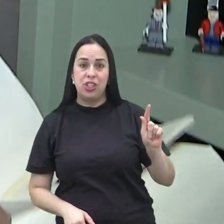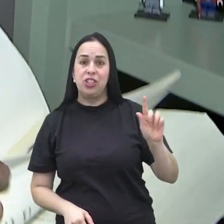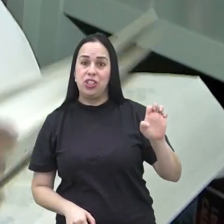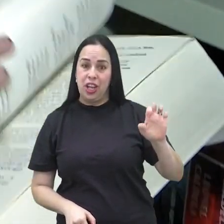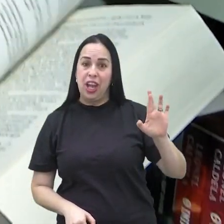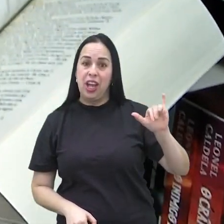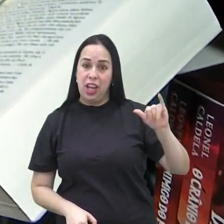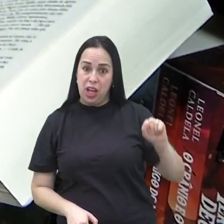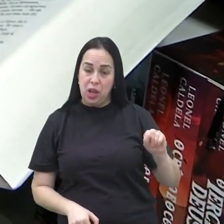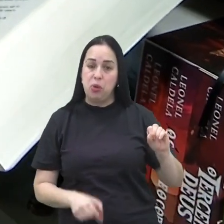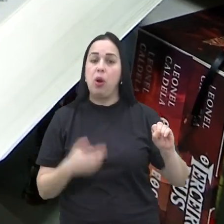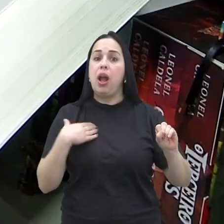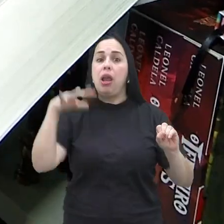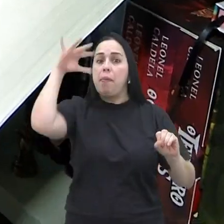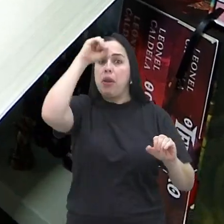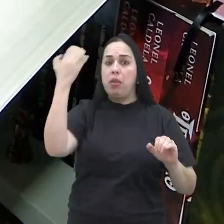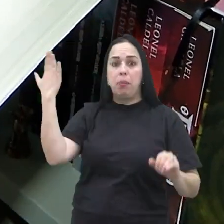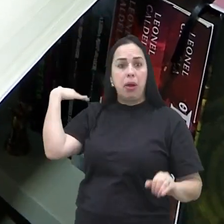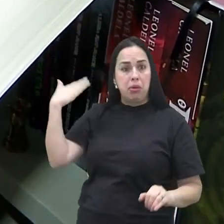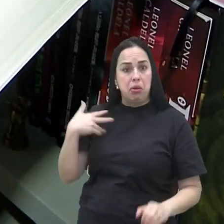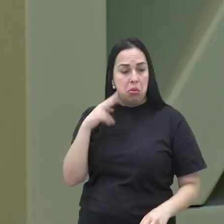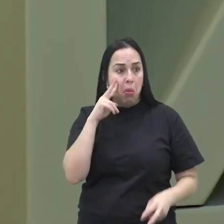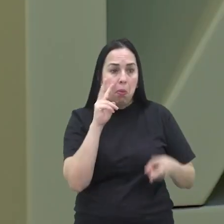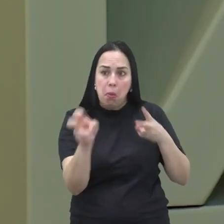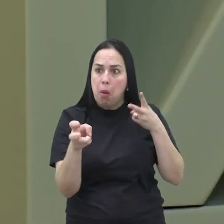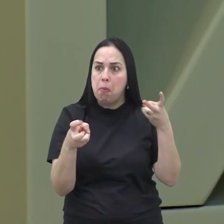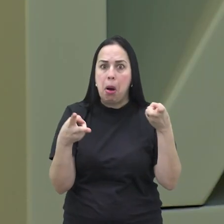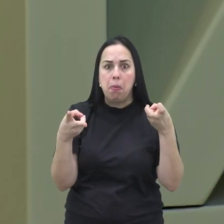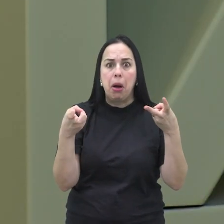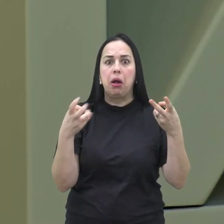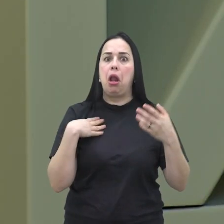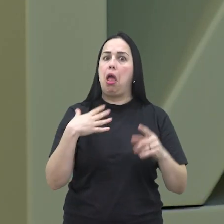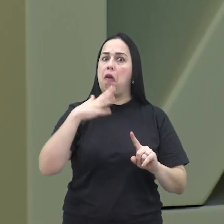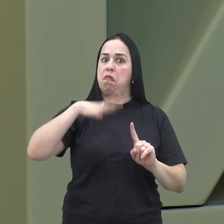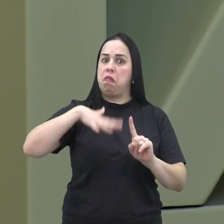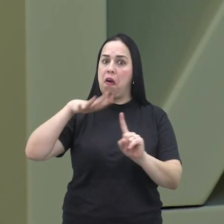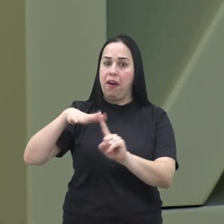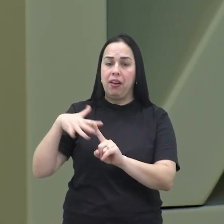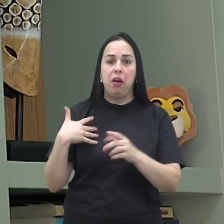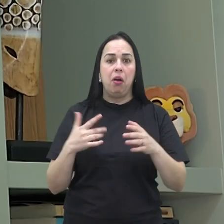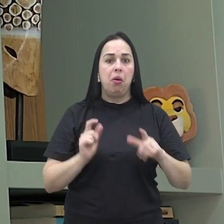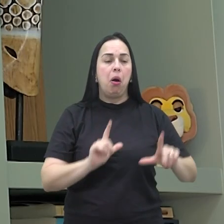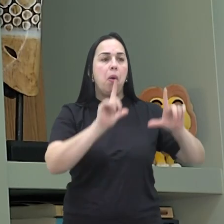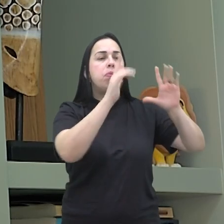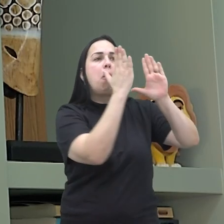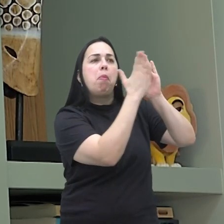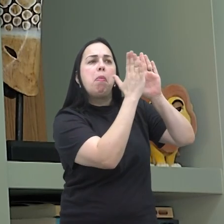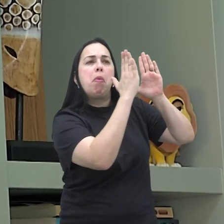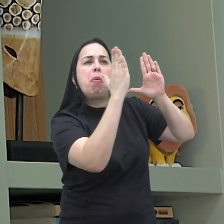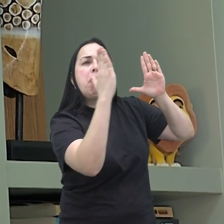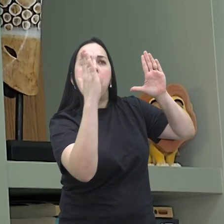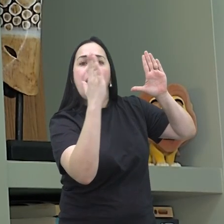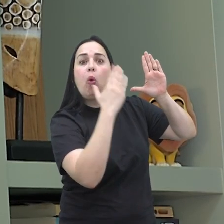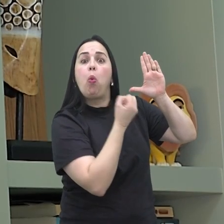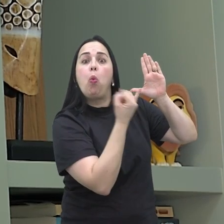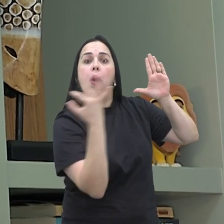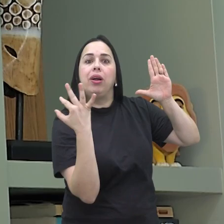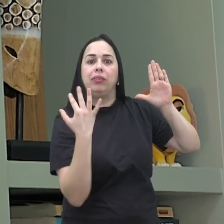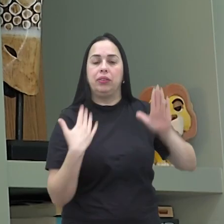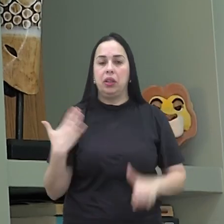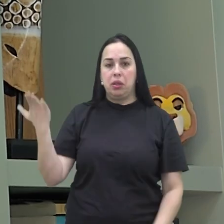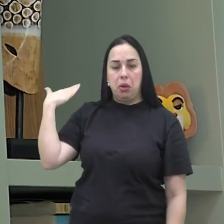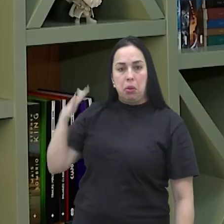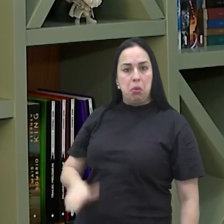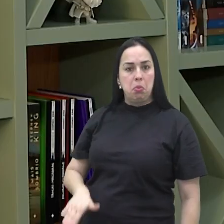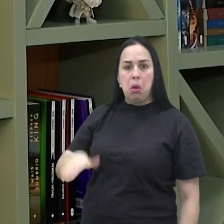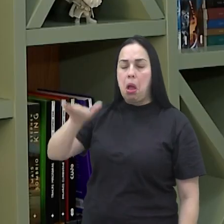no universo da cultura pop ainda criança. Dá pra ver que ele é muito fã. Olha só essa prateleira que ele tem em